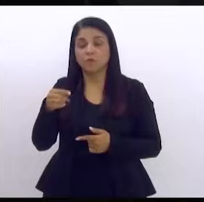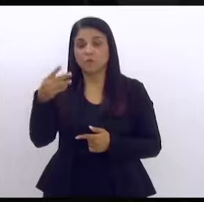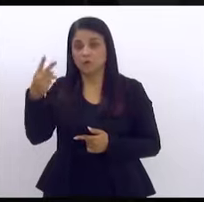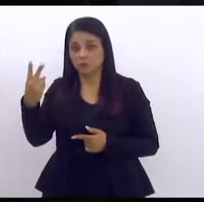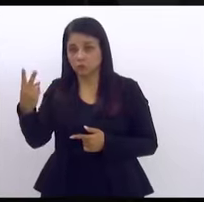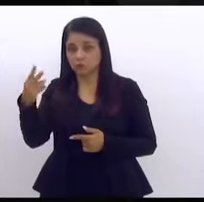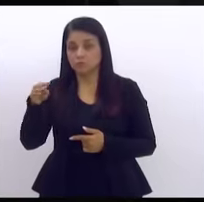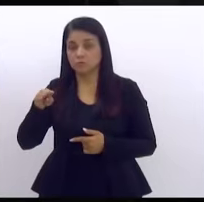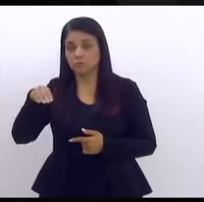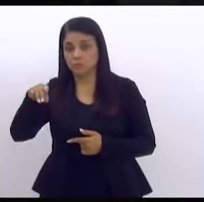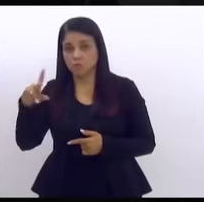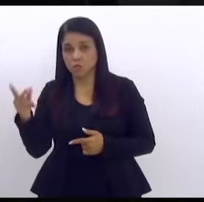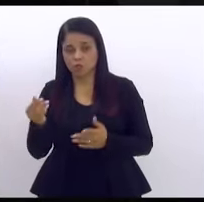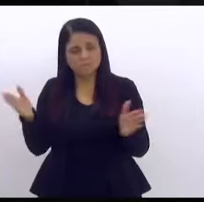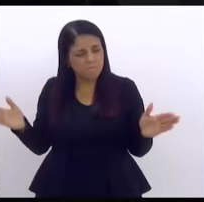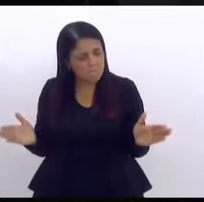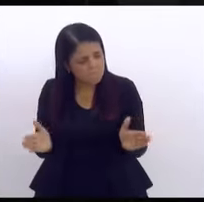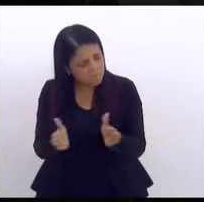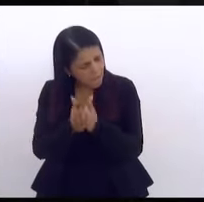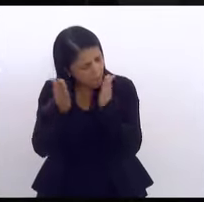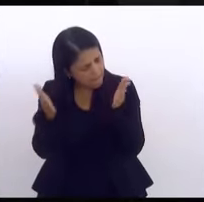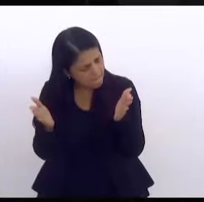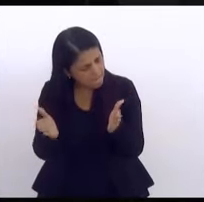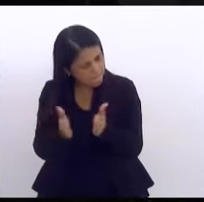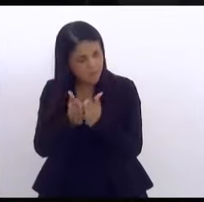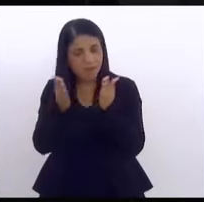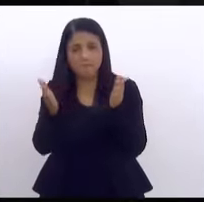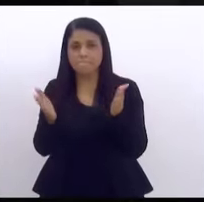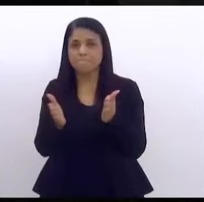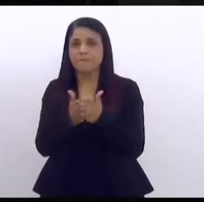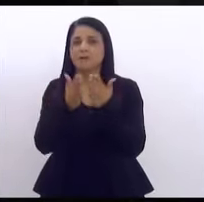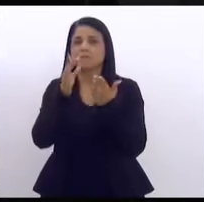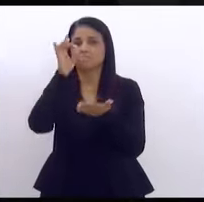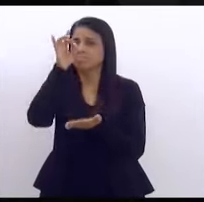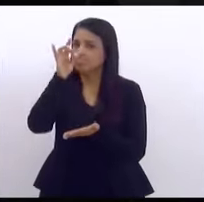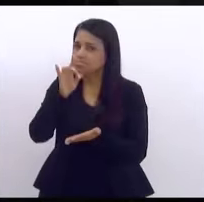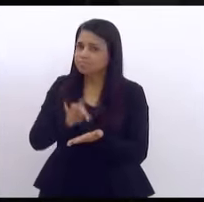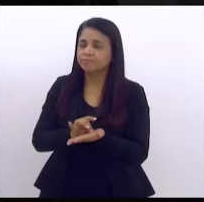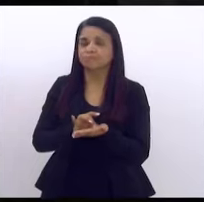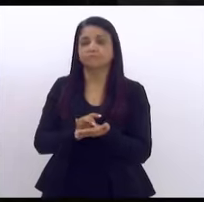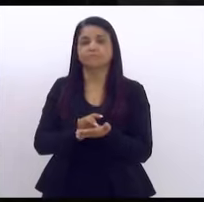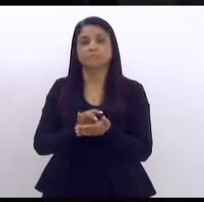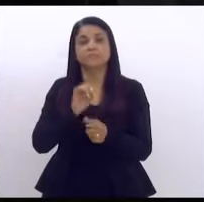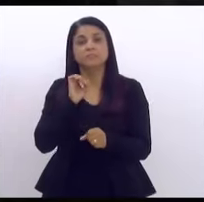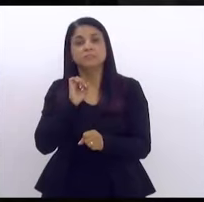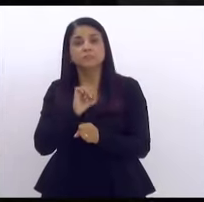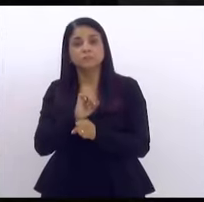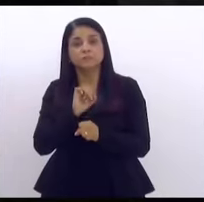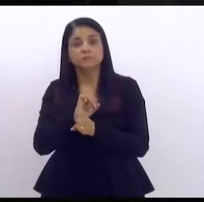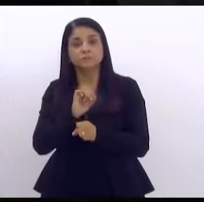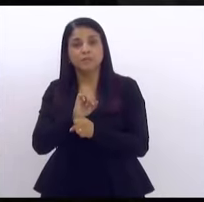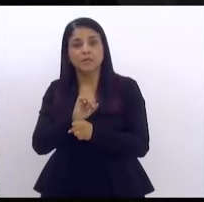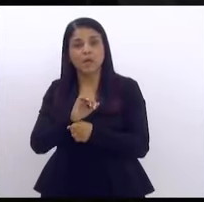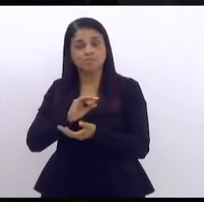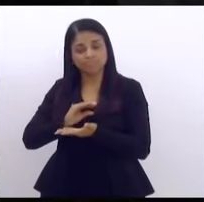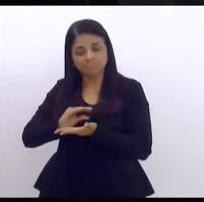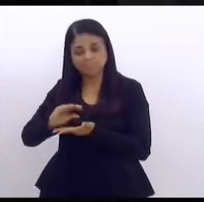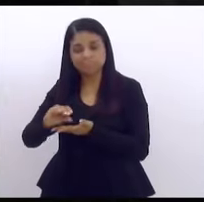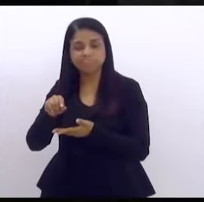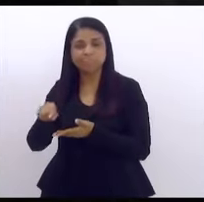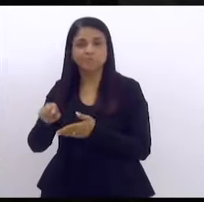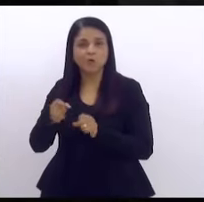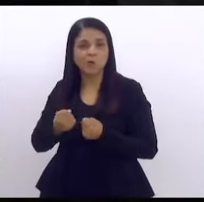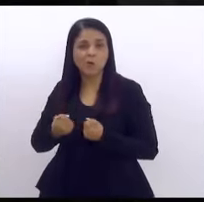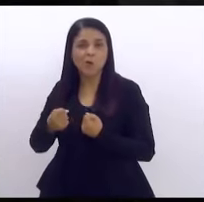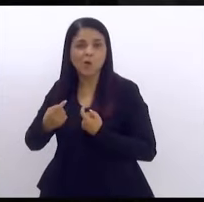situação de extrema pobreza. Logo, teríamos que esperar um reforço no combate à miséria, no